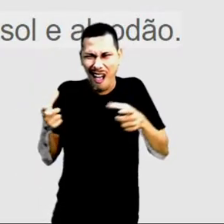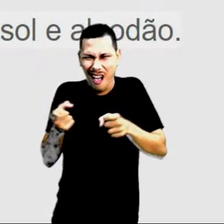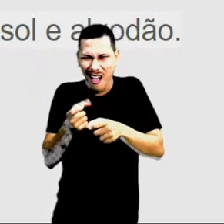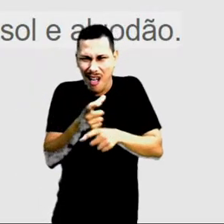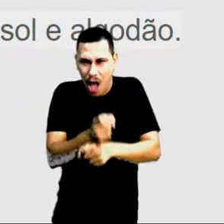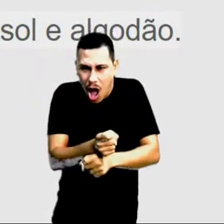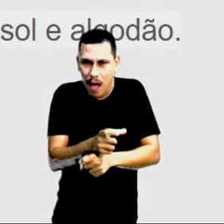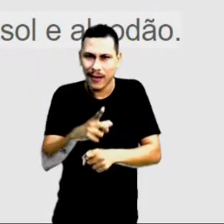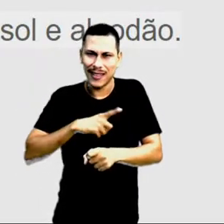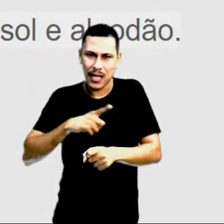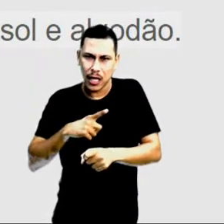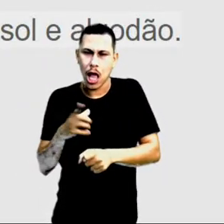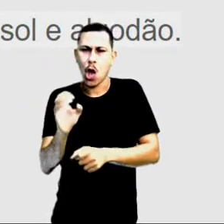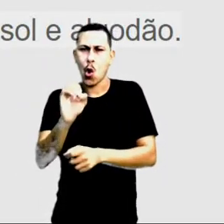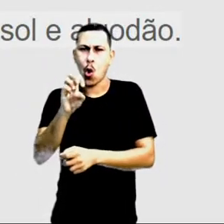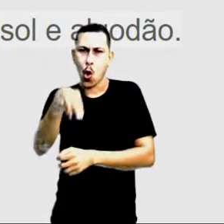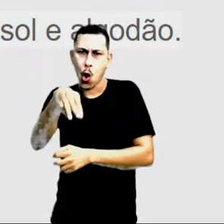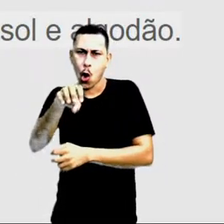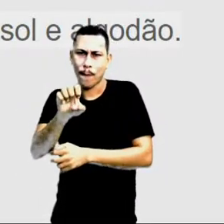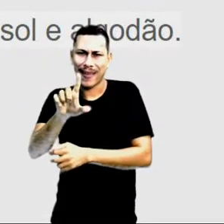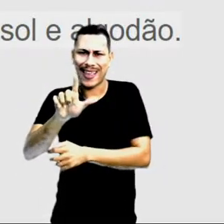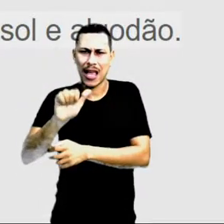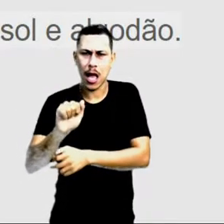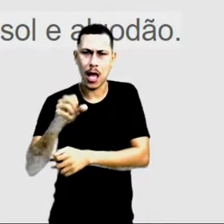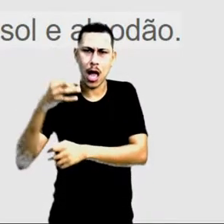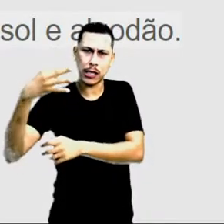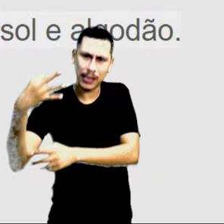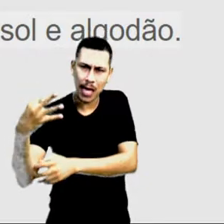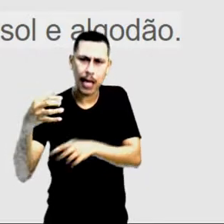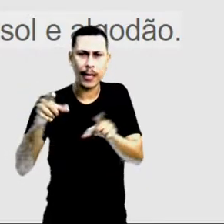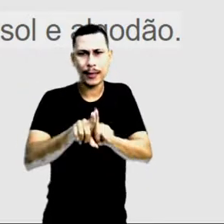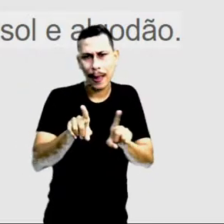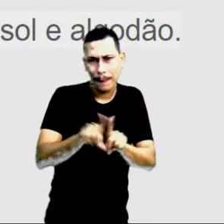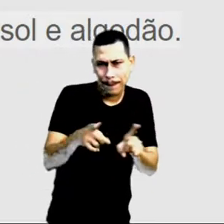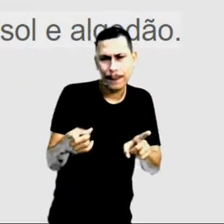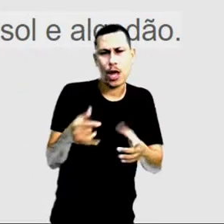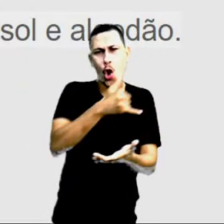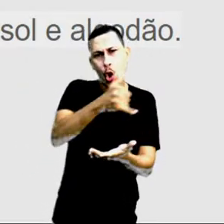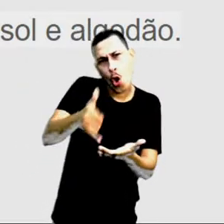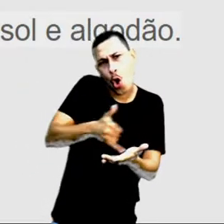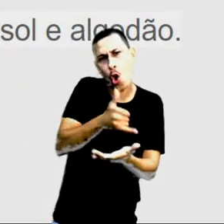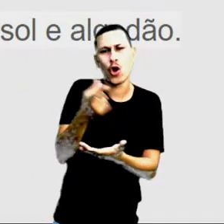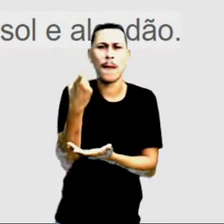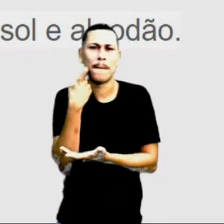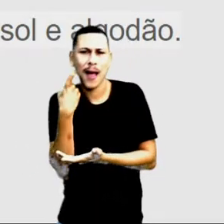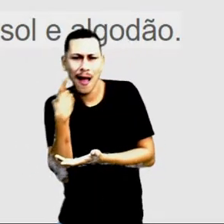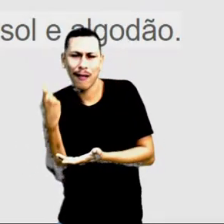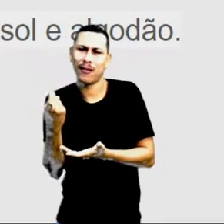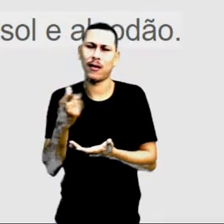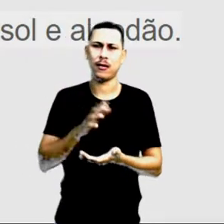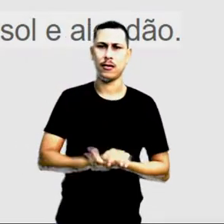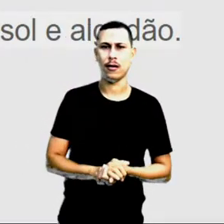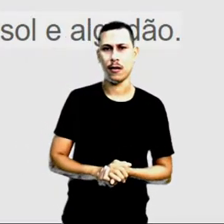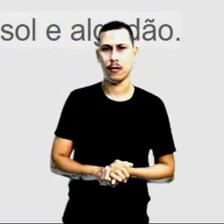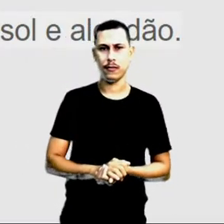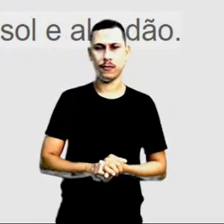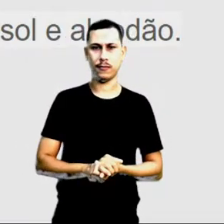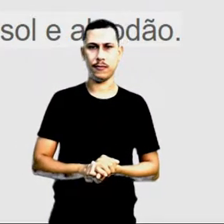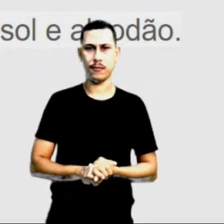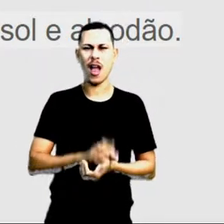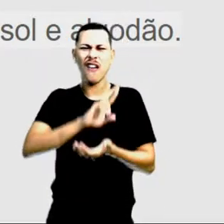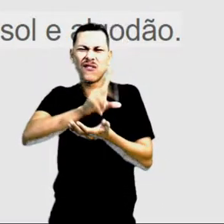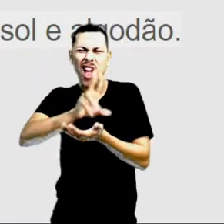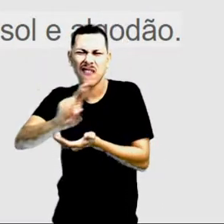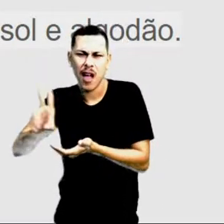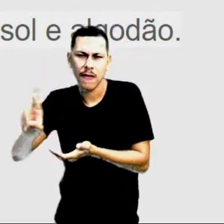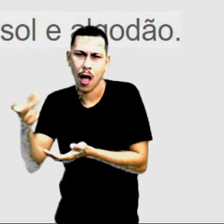poliinsaturados têm ômega 3, sementes de linhaça, óleo de bacalhau, atum, salmão, na sardinha, que a gente